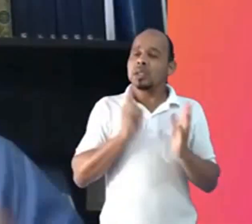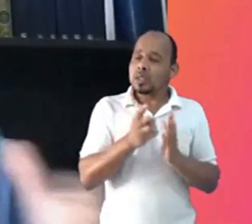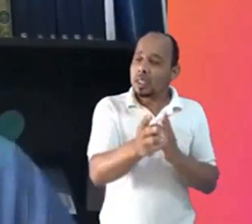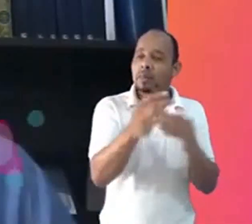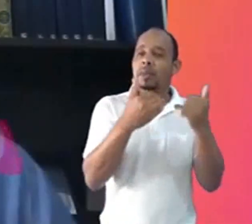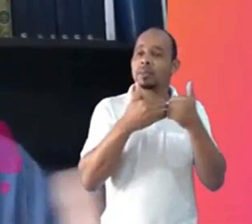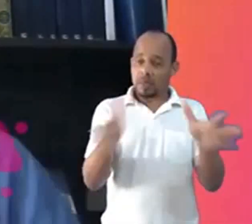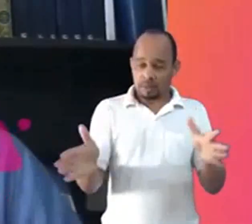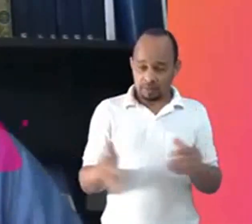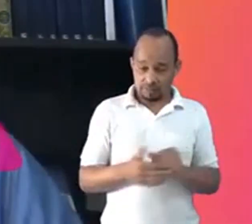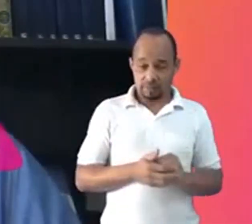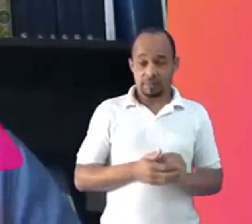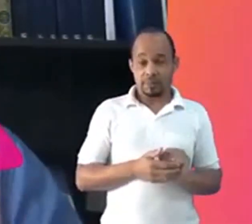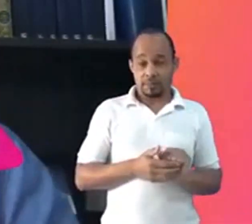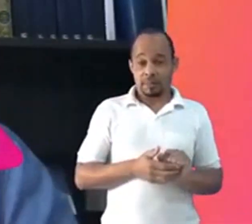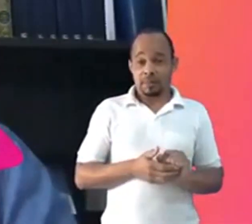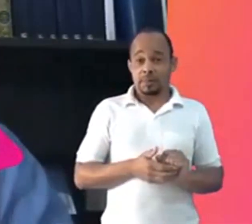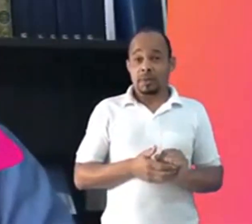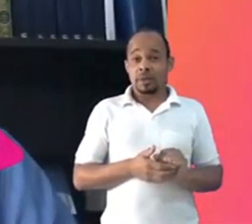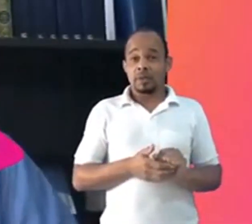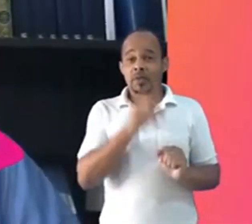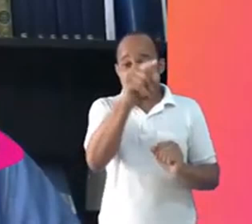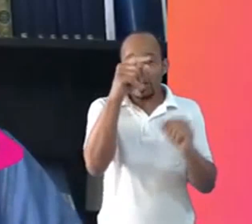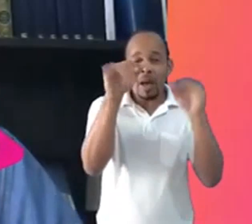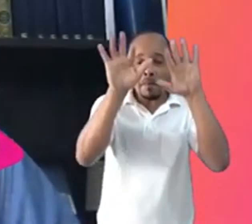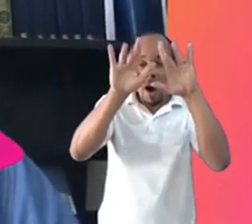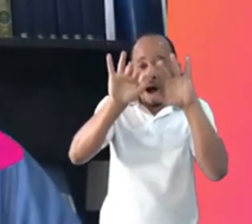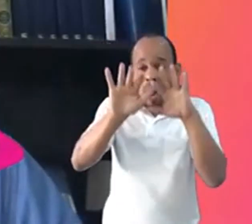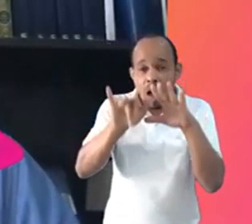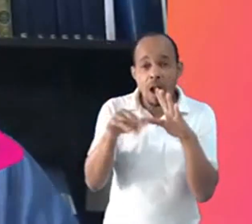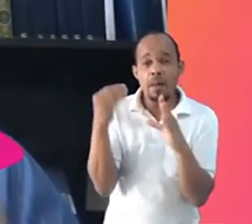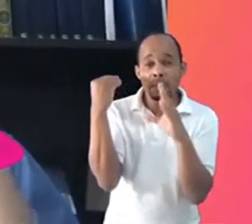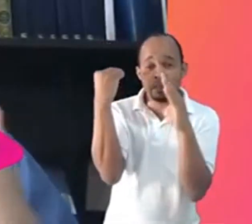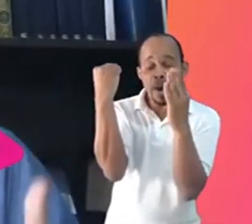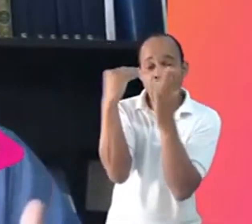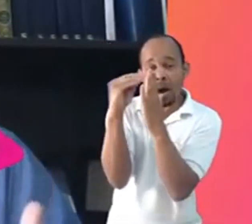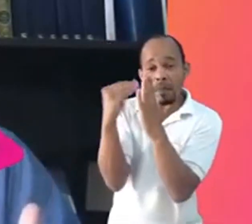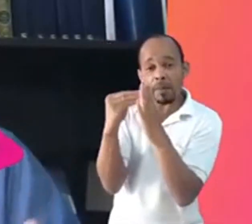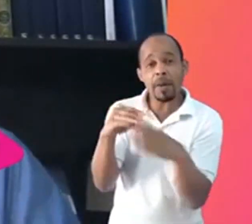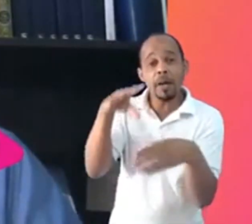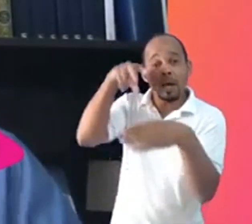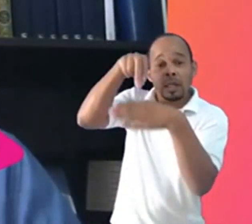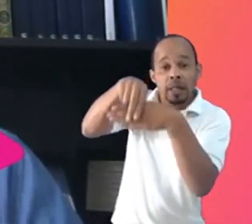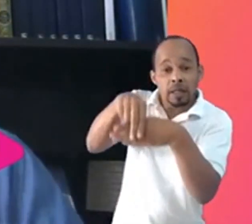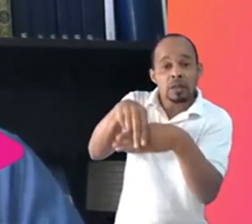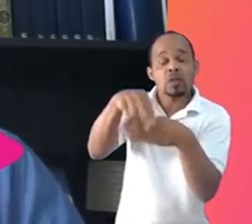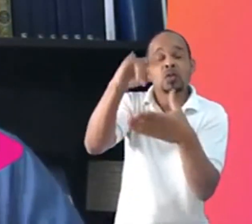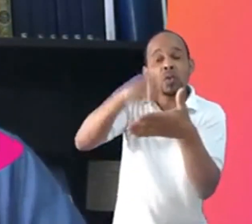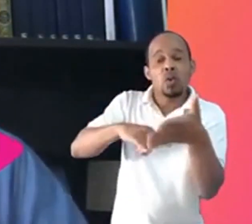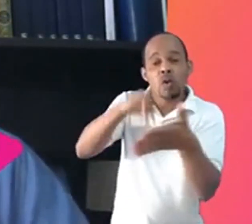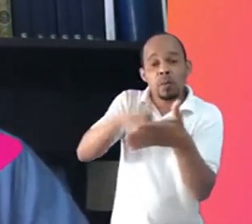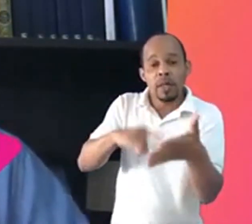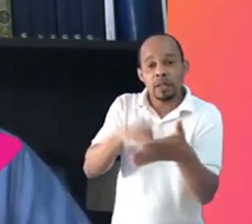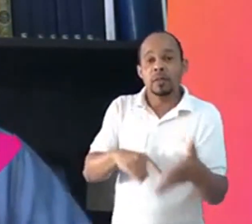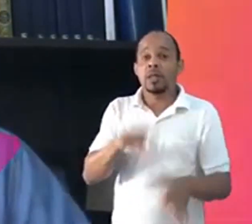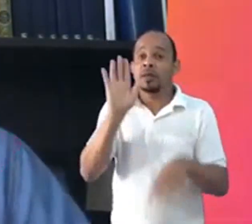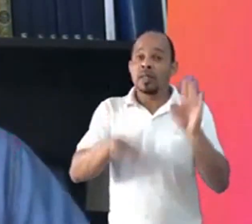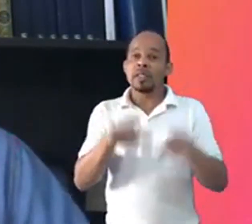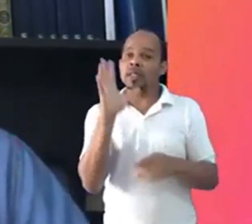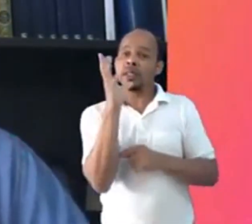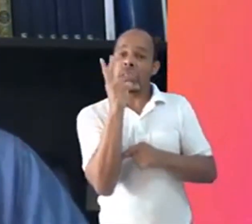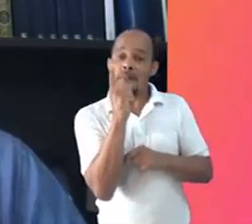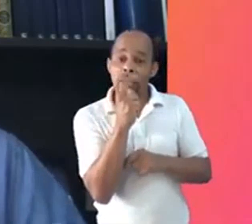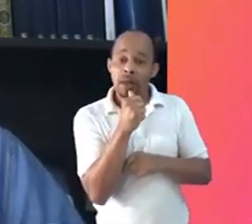momento. O edital está sempre aberto. Você vai lá, coloca lá sua documentação, manda para uma análise. Normalmente não é